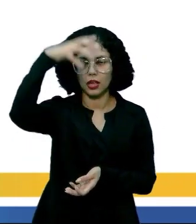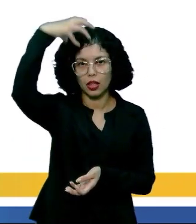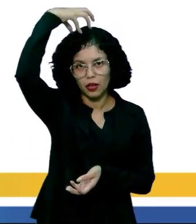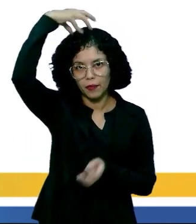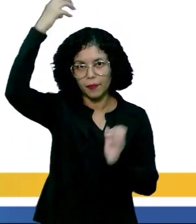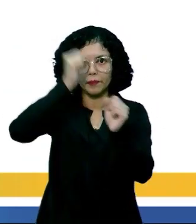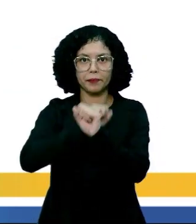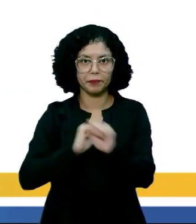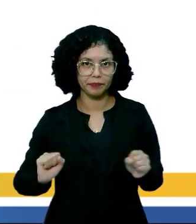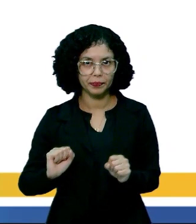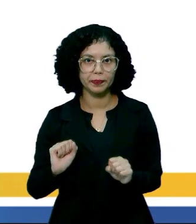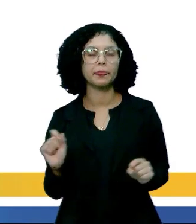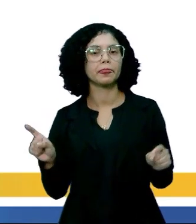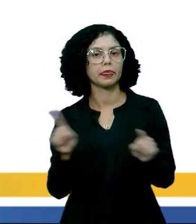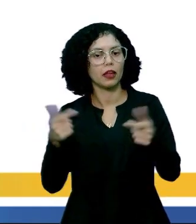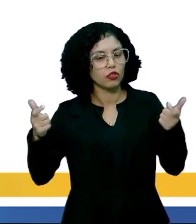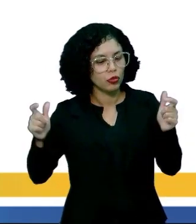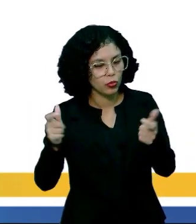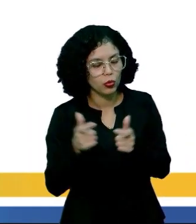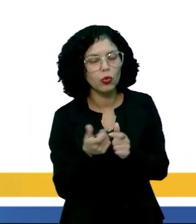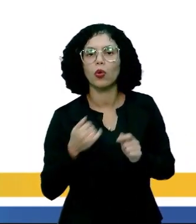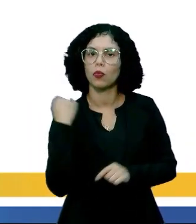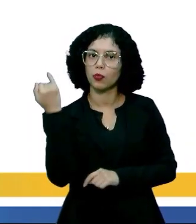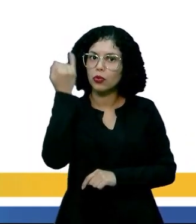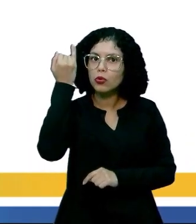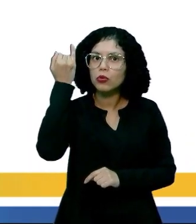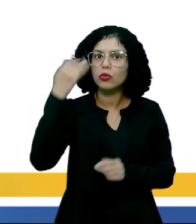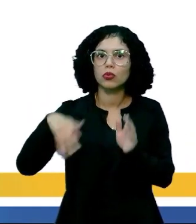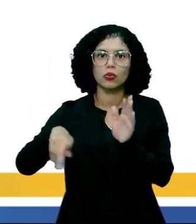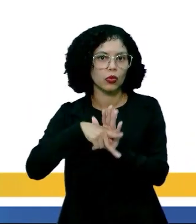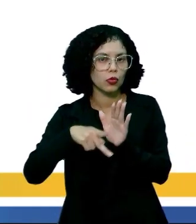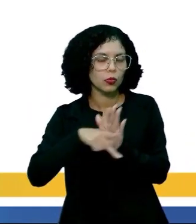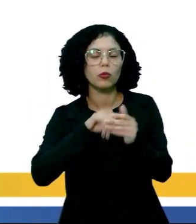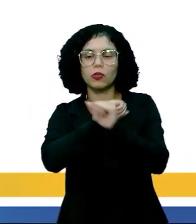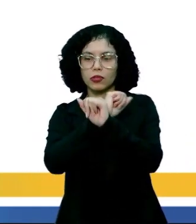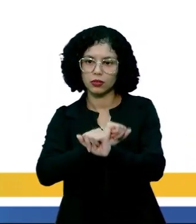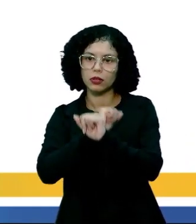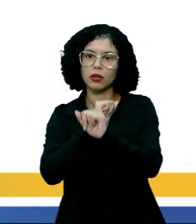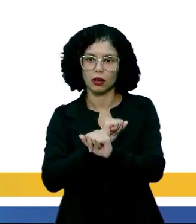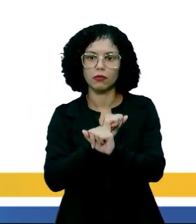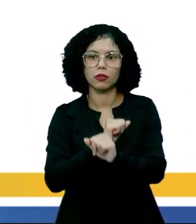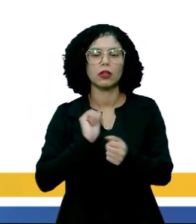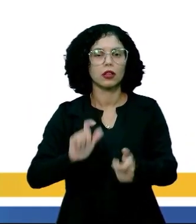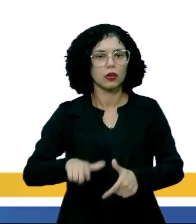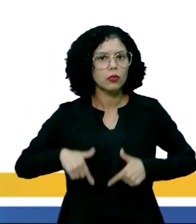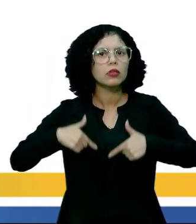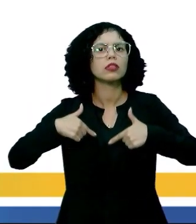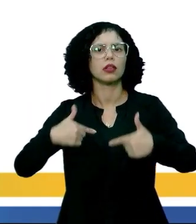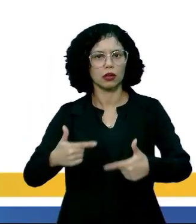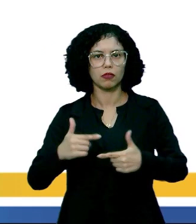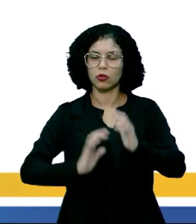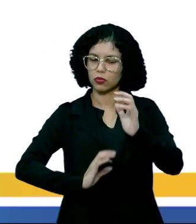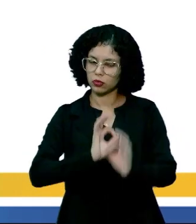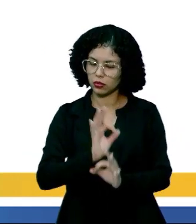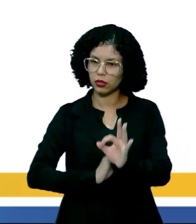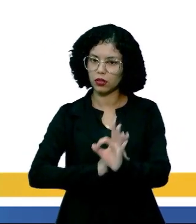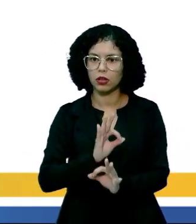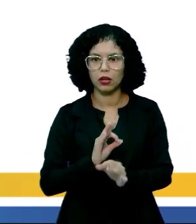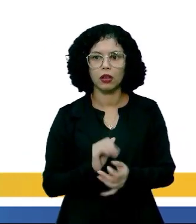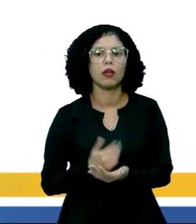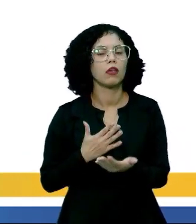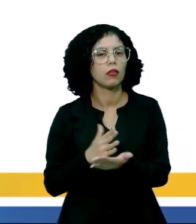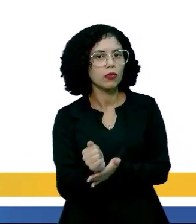que aboliu a escravidão, diminuindo a importância dos próprios escravos, né, que se rebelavam, que se organizavam,